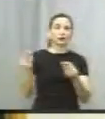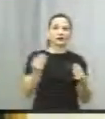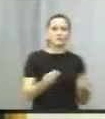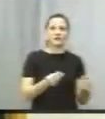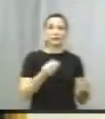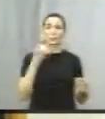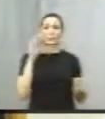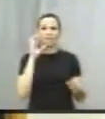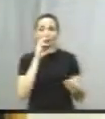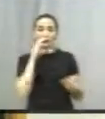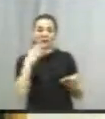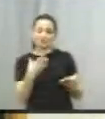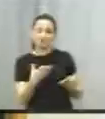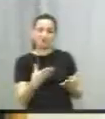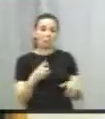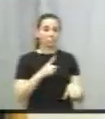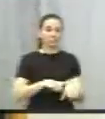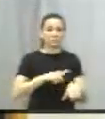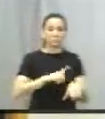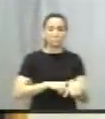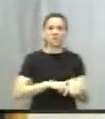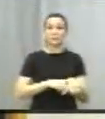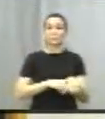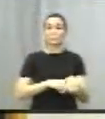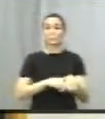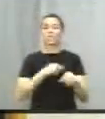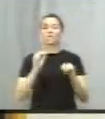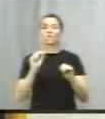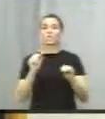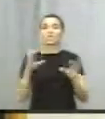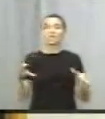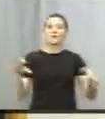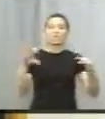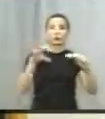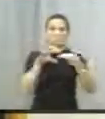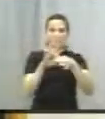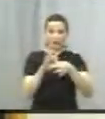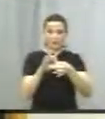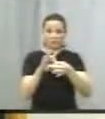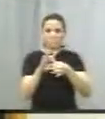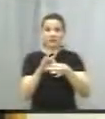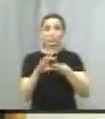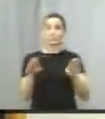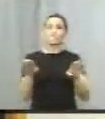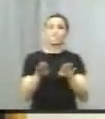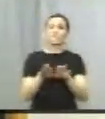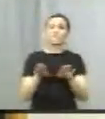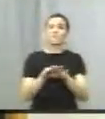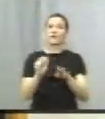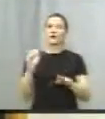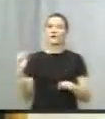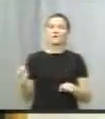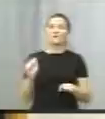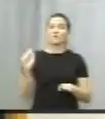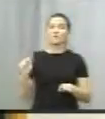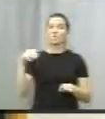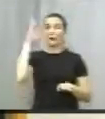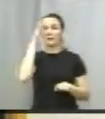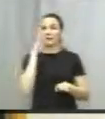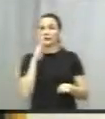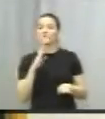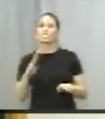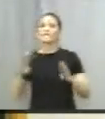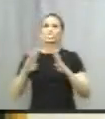breve para que a gente possa estabelecer a parceria com a Associação Brasileira de